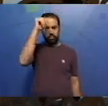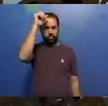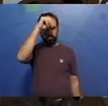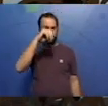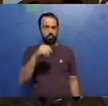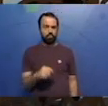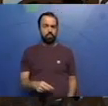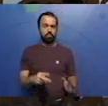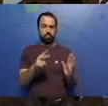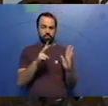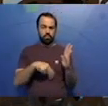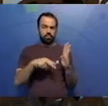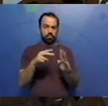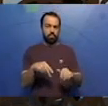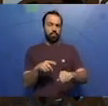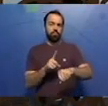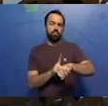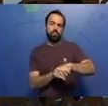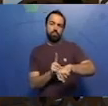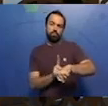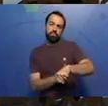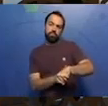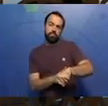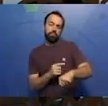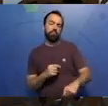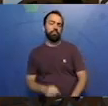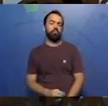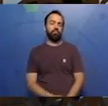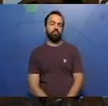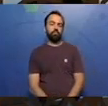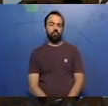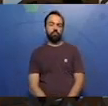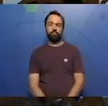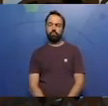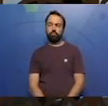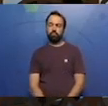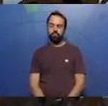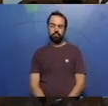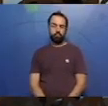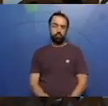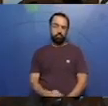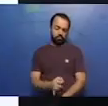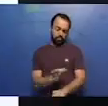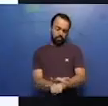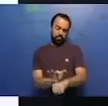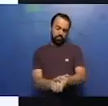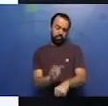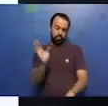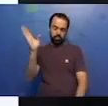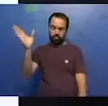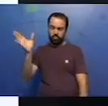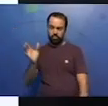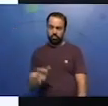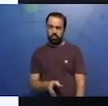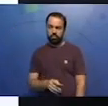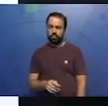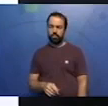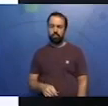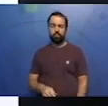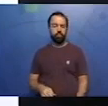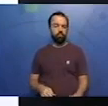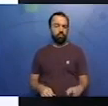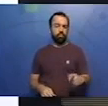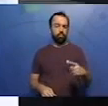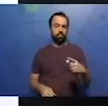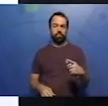e a escrita das horas, dos minutos e também dos segundos. No relógio a seguir, o ponteiro das horas